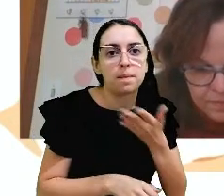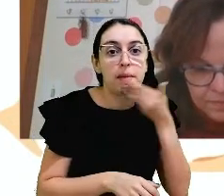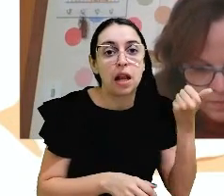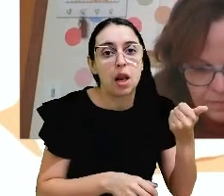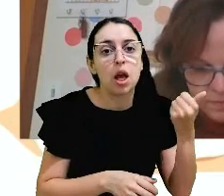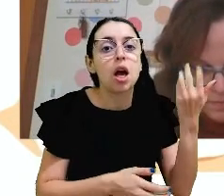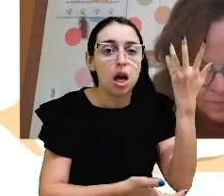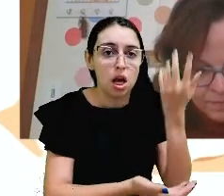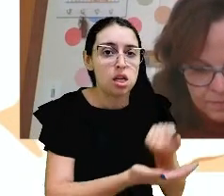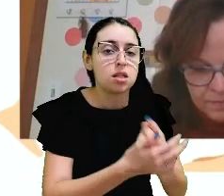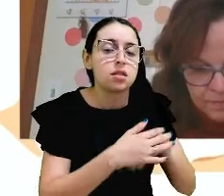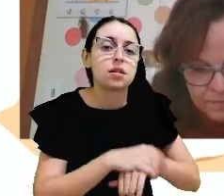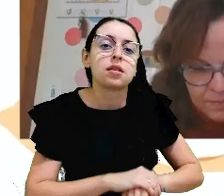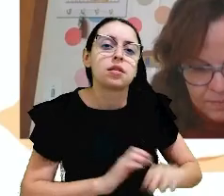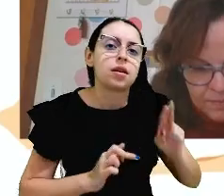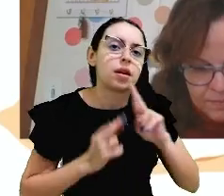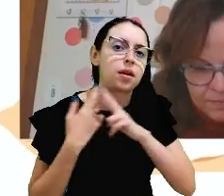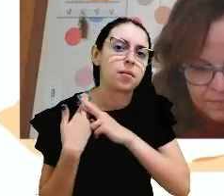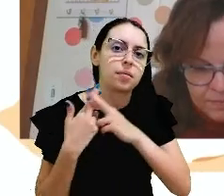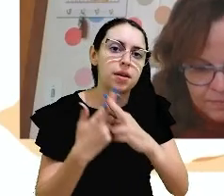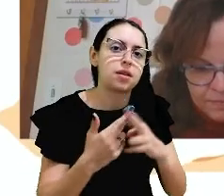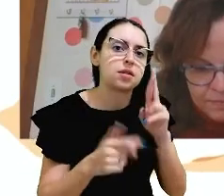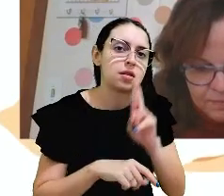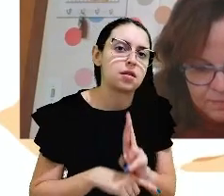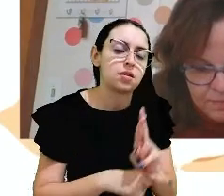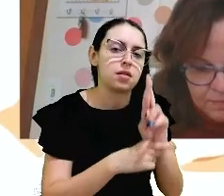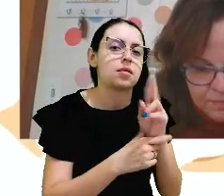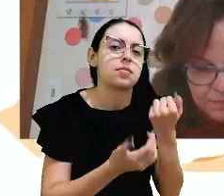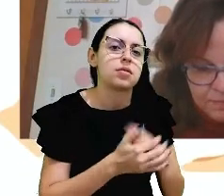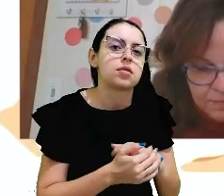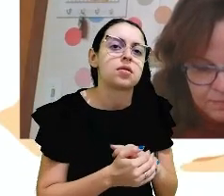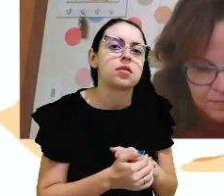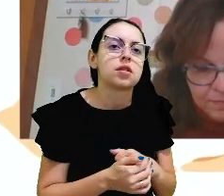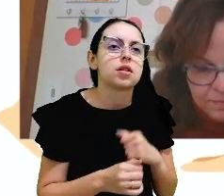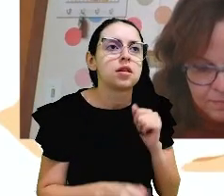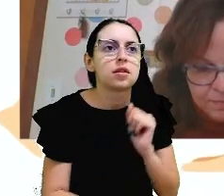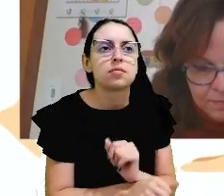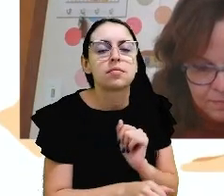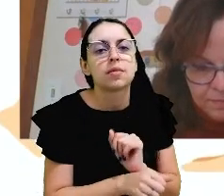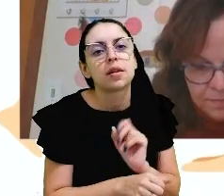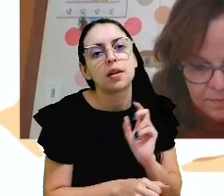nós representamos aquele estereótipo que é esperado de nós.